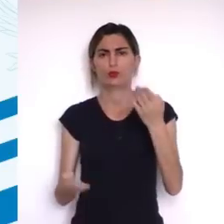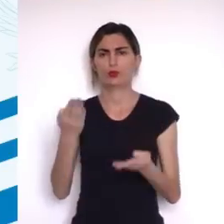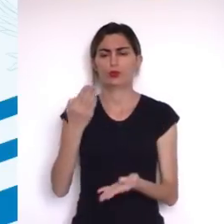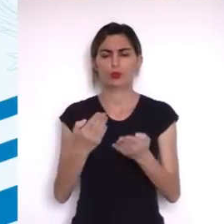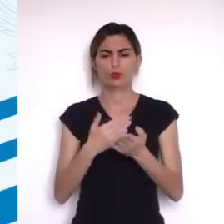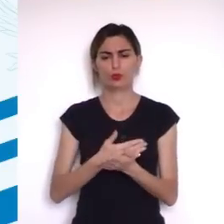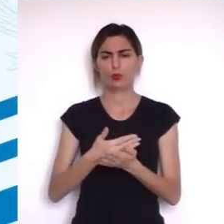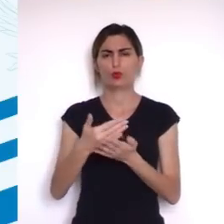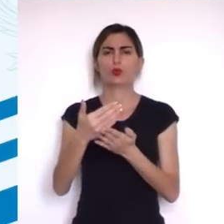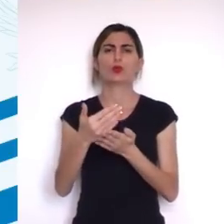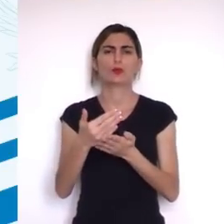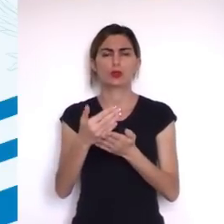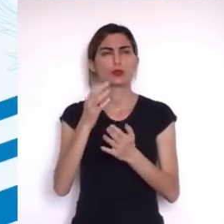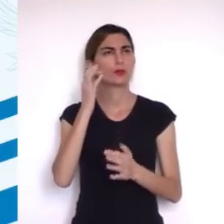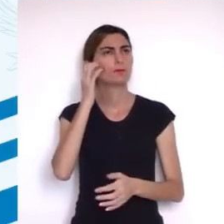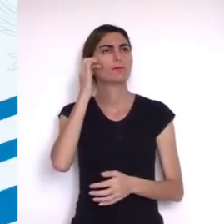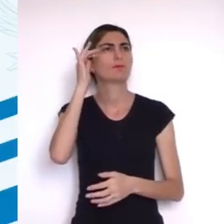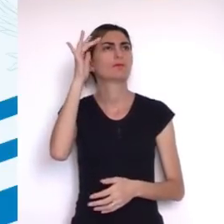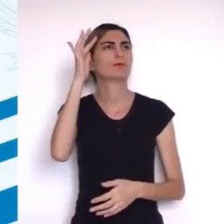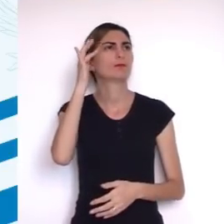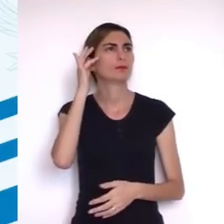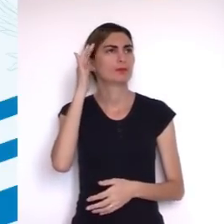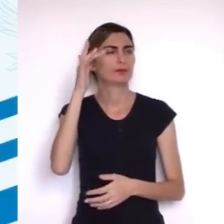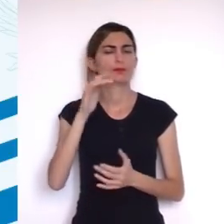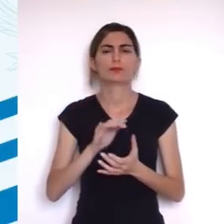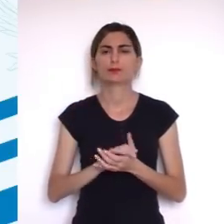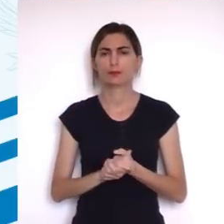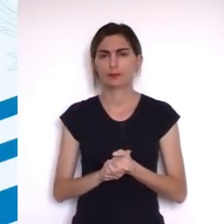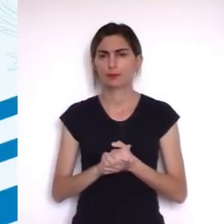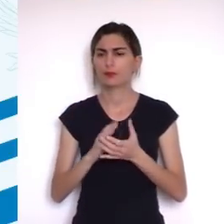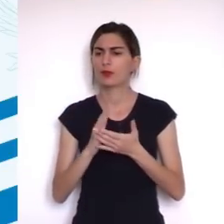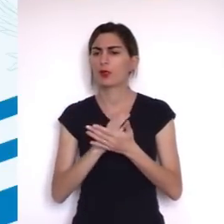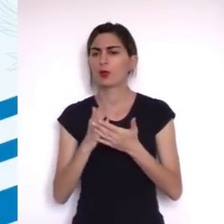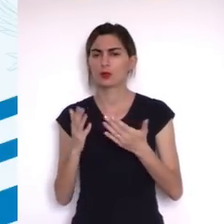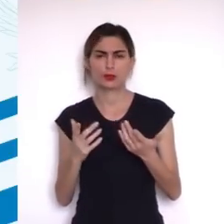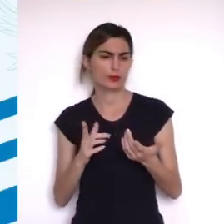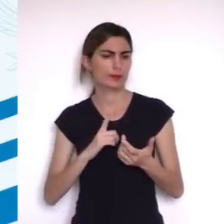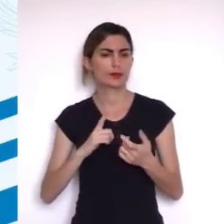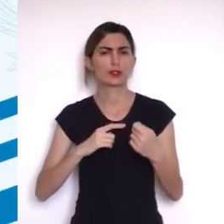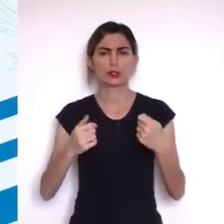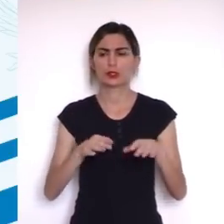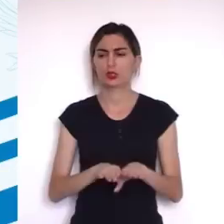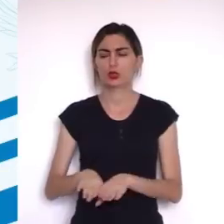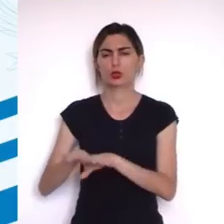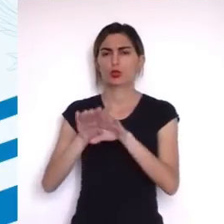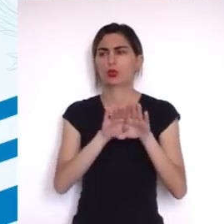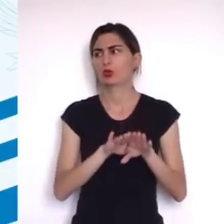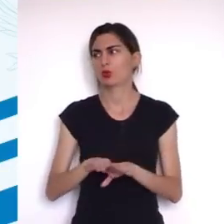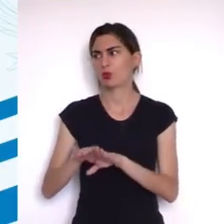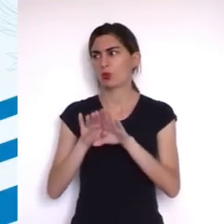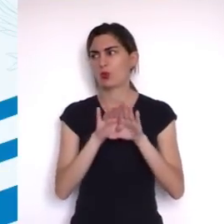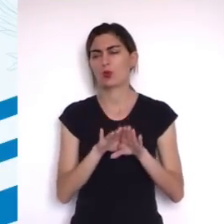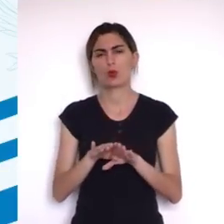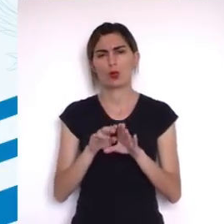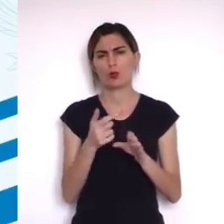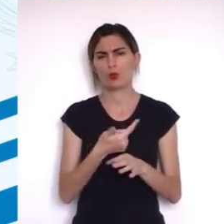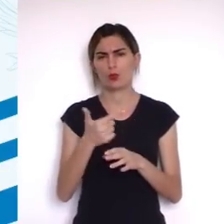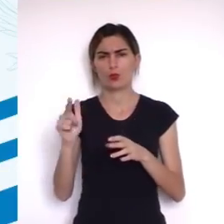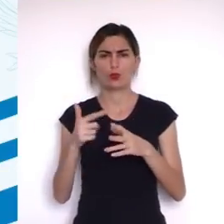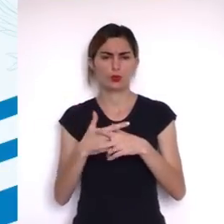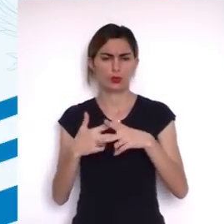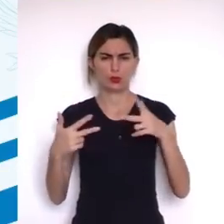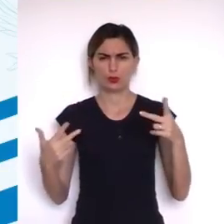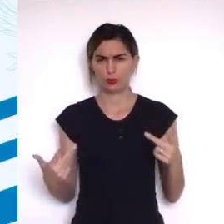térmico, você começa a imaginar que algo tem que estar igual a